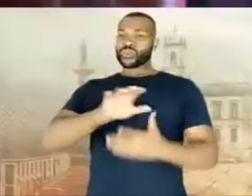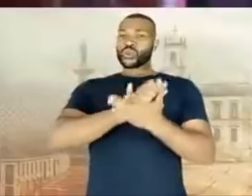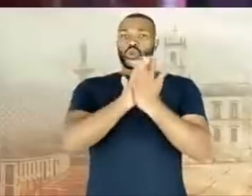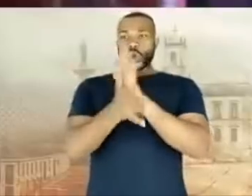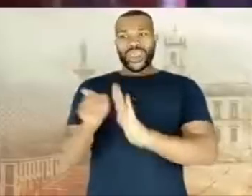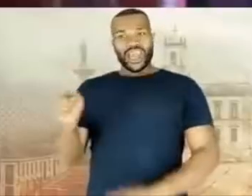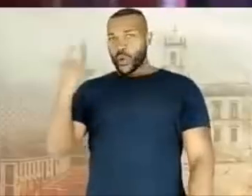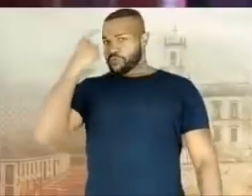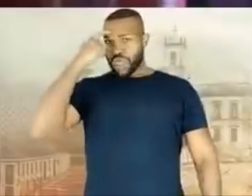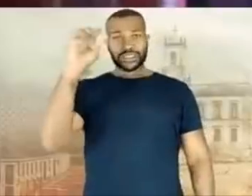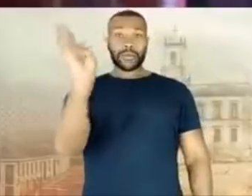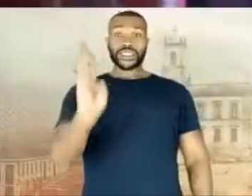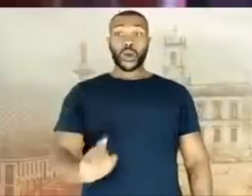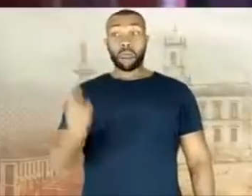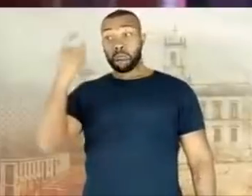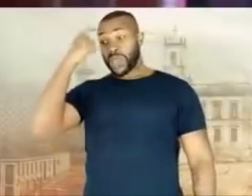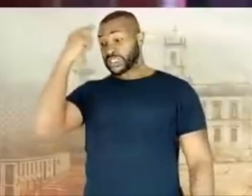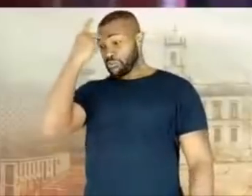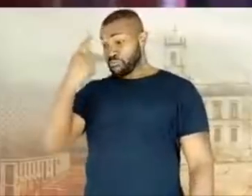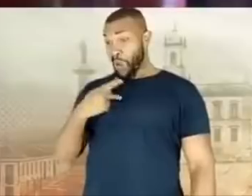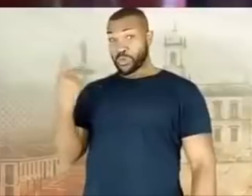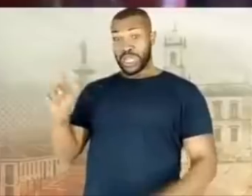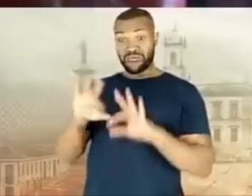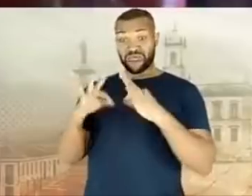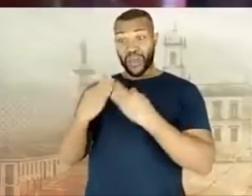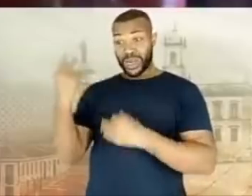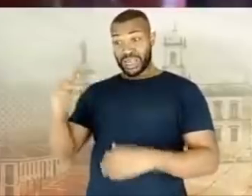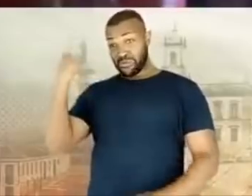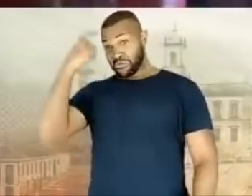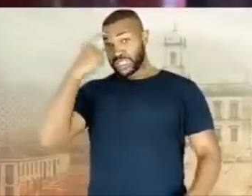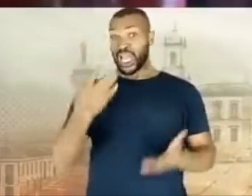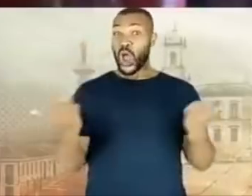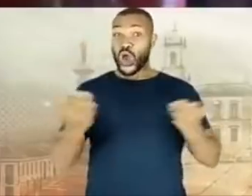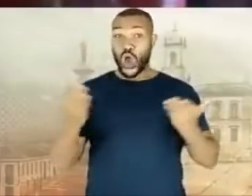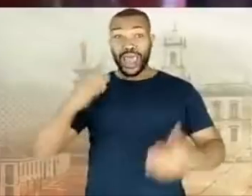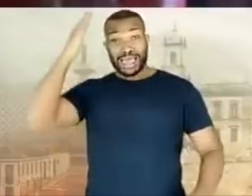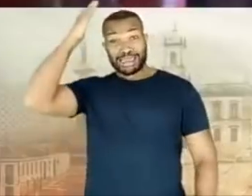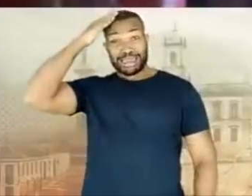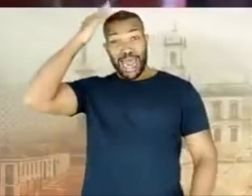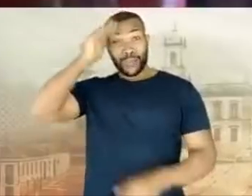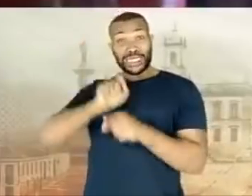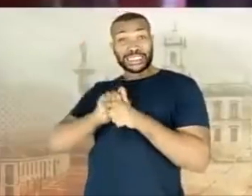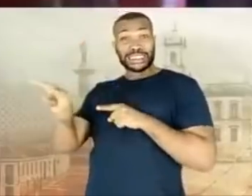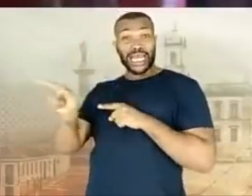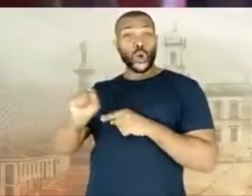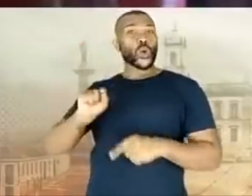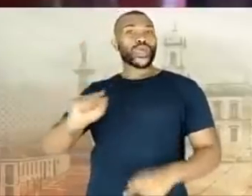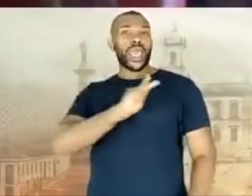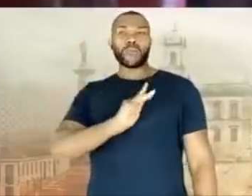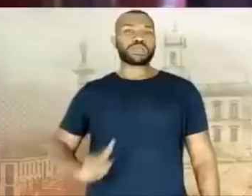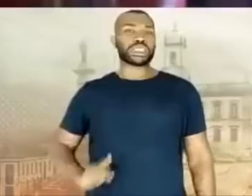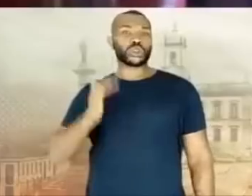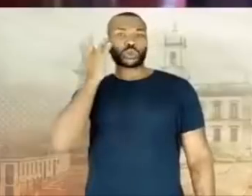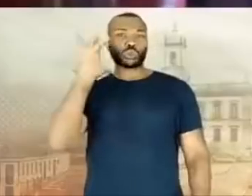pensa nele, na família dele. Agora que o Trump saiu, eu não sei o que vai ser desse presidente. Mas eu acho